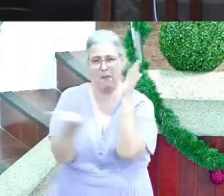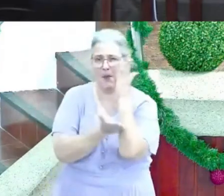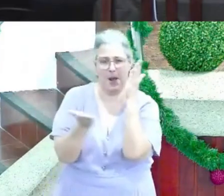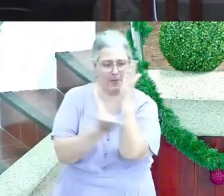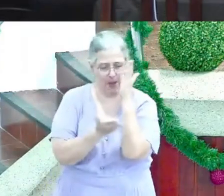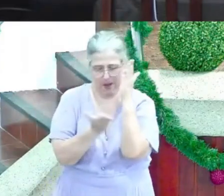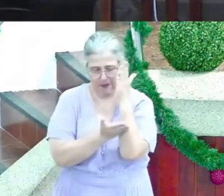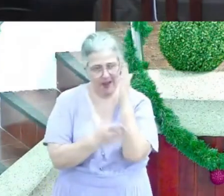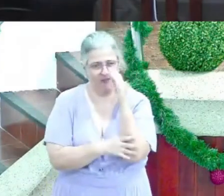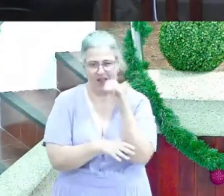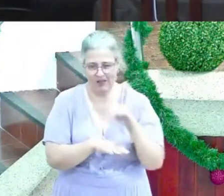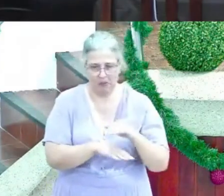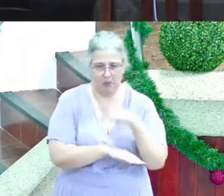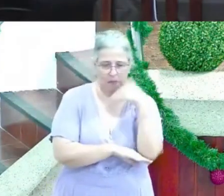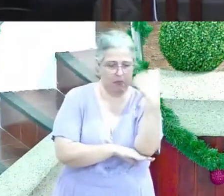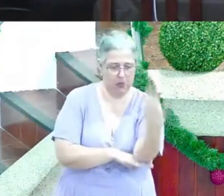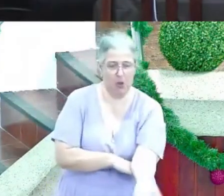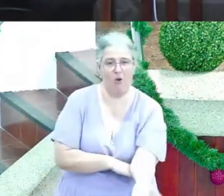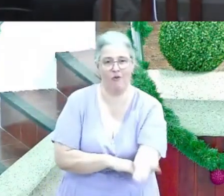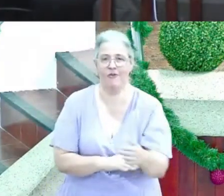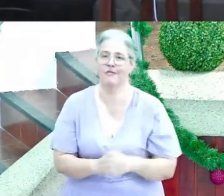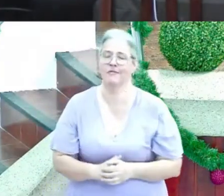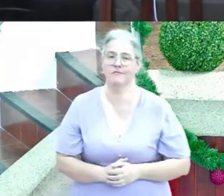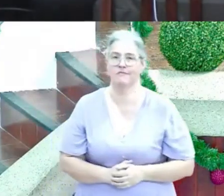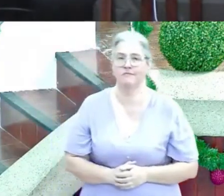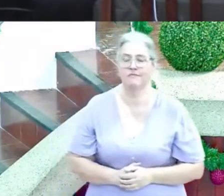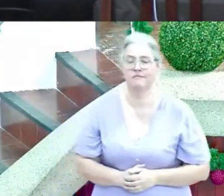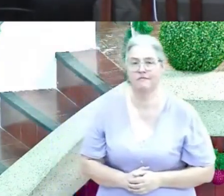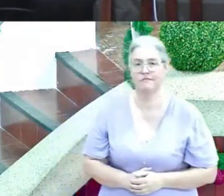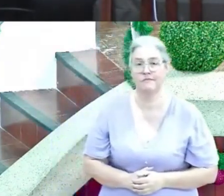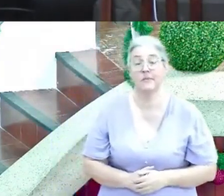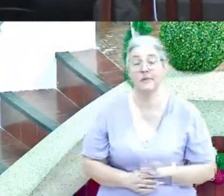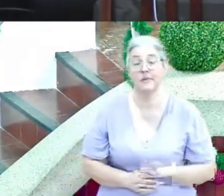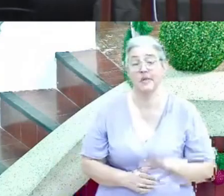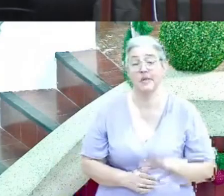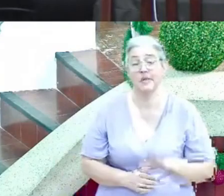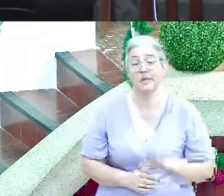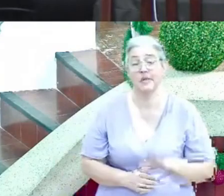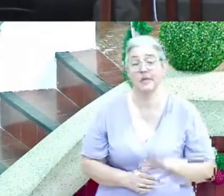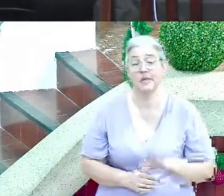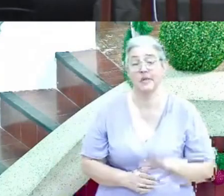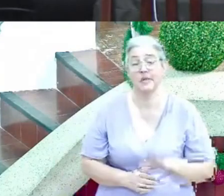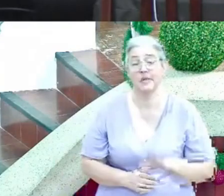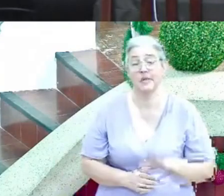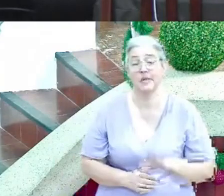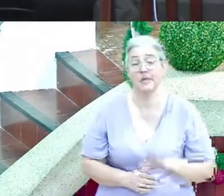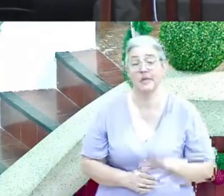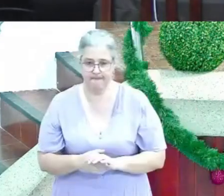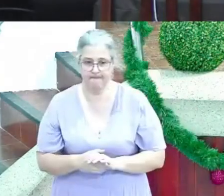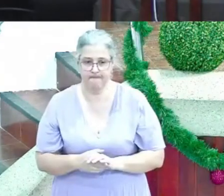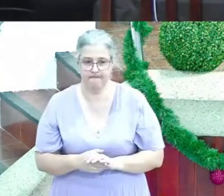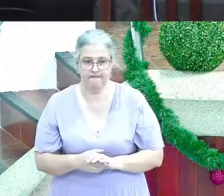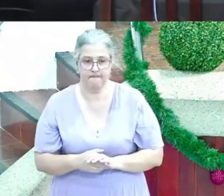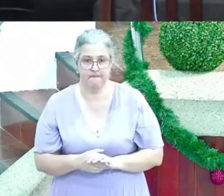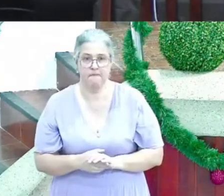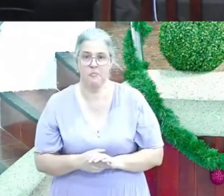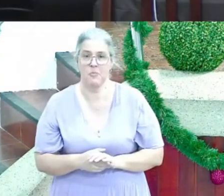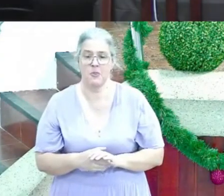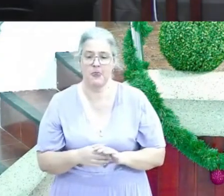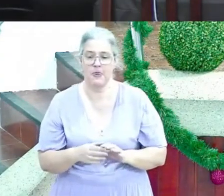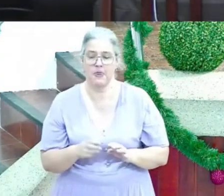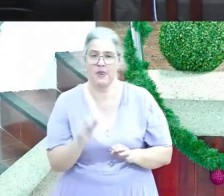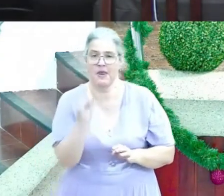a informação a respeito de uma semente santa. Mas a pergunta é: